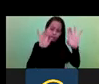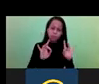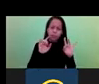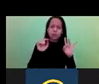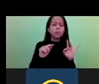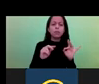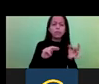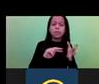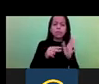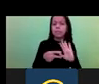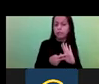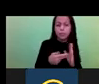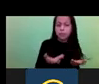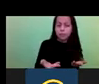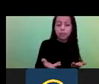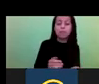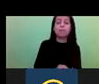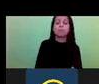significa isso?